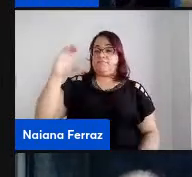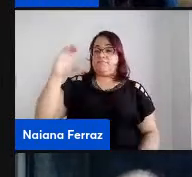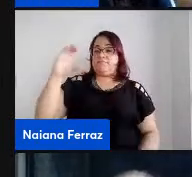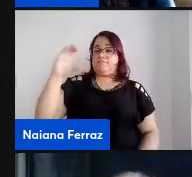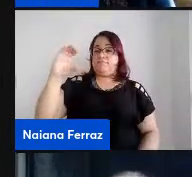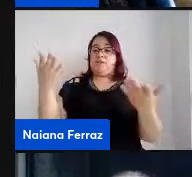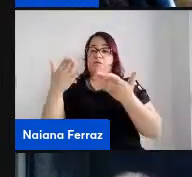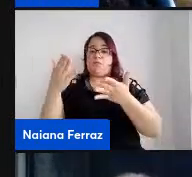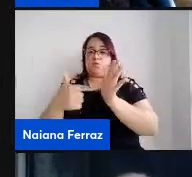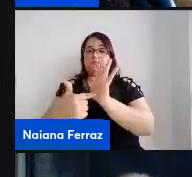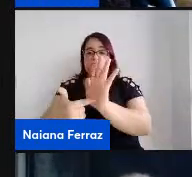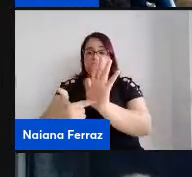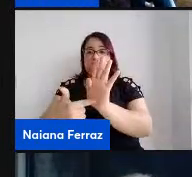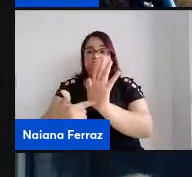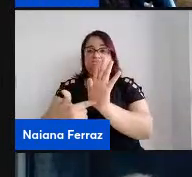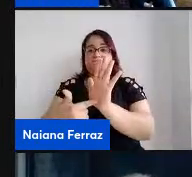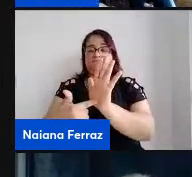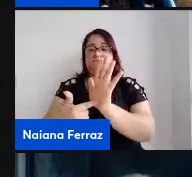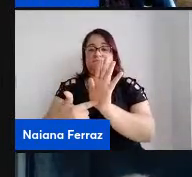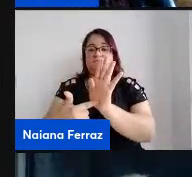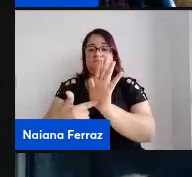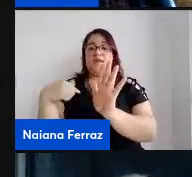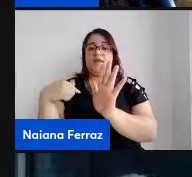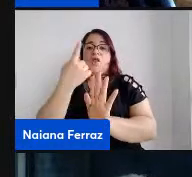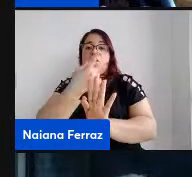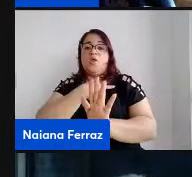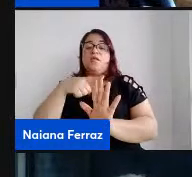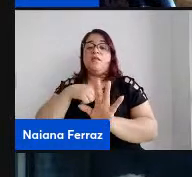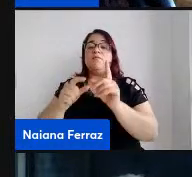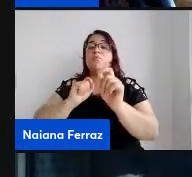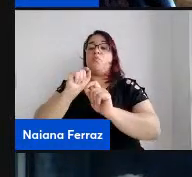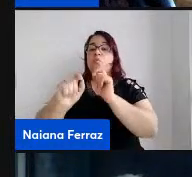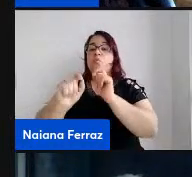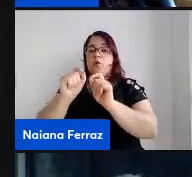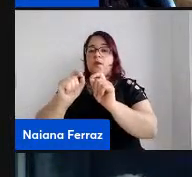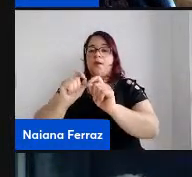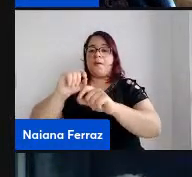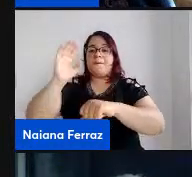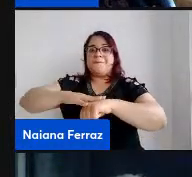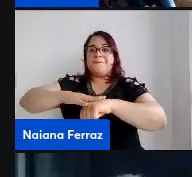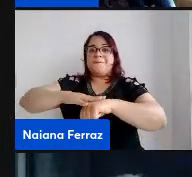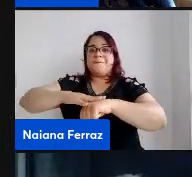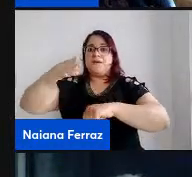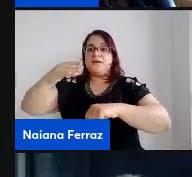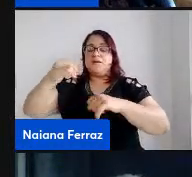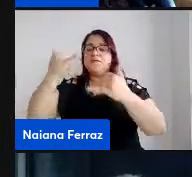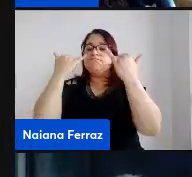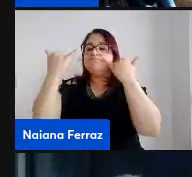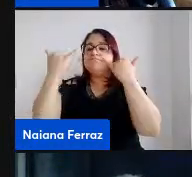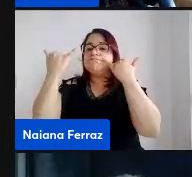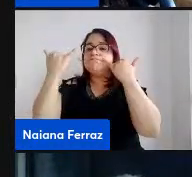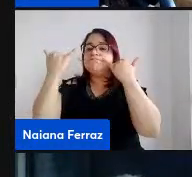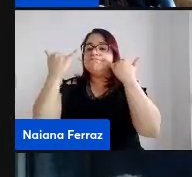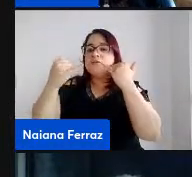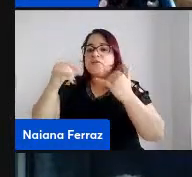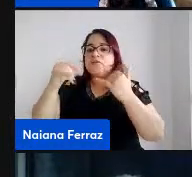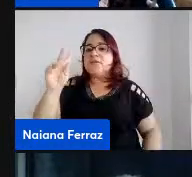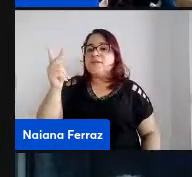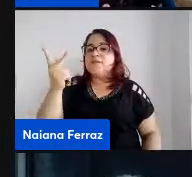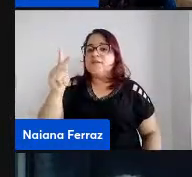que nós temos maiores informações históricas, ou melhor